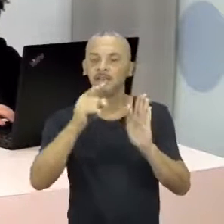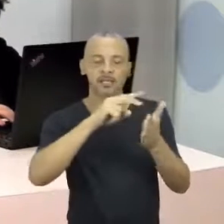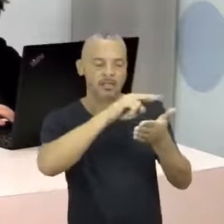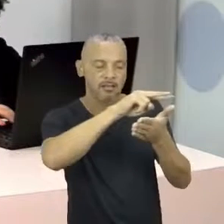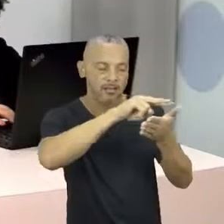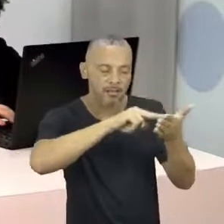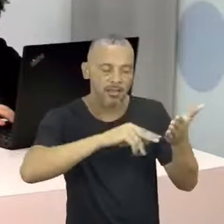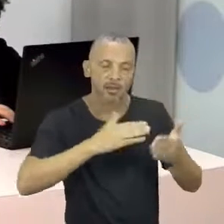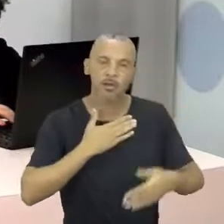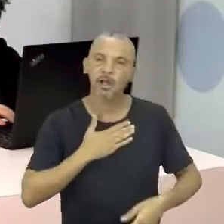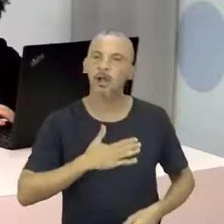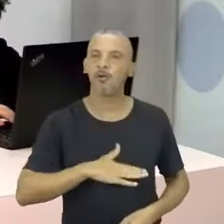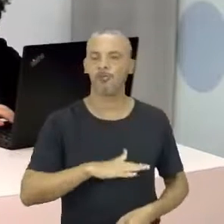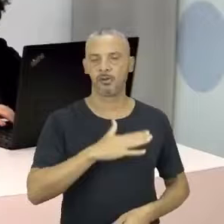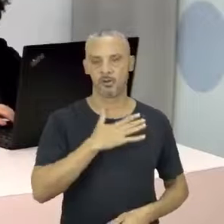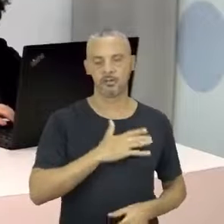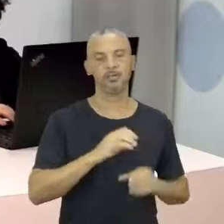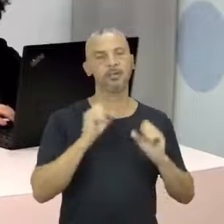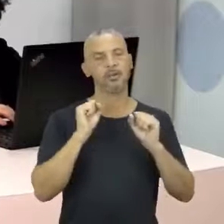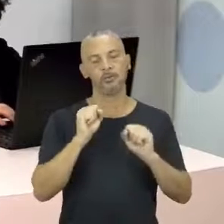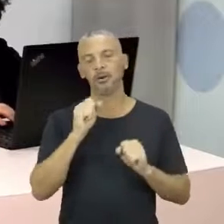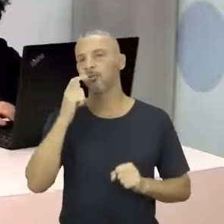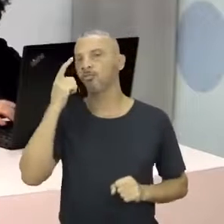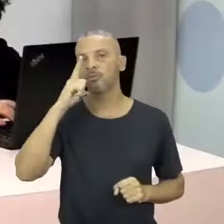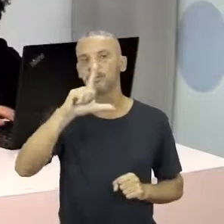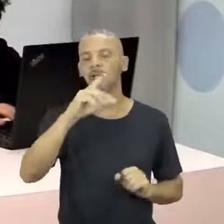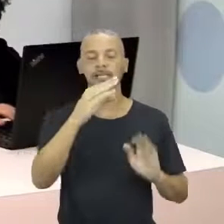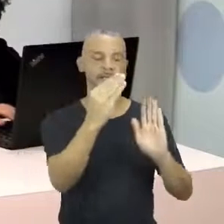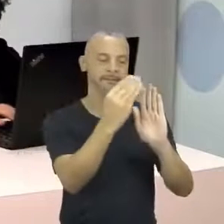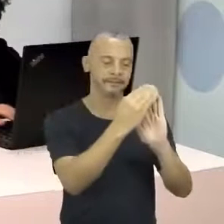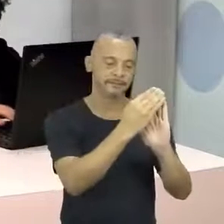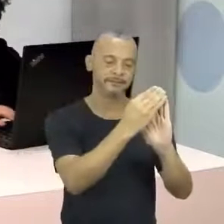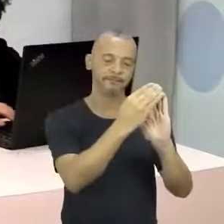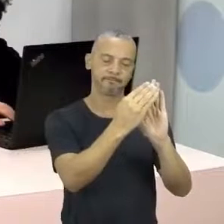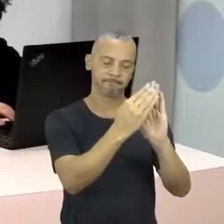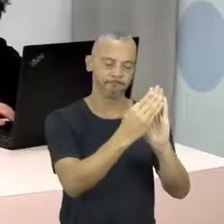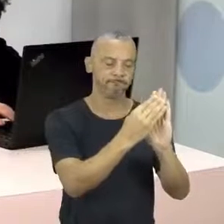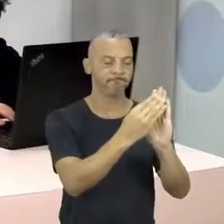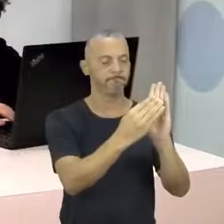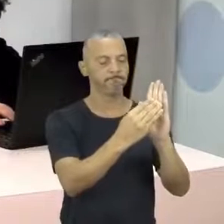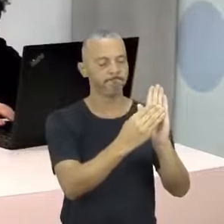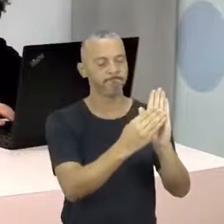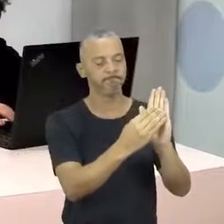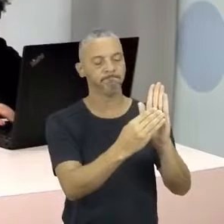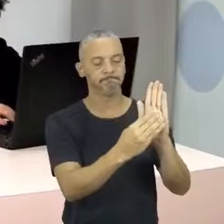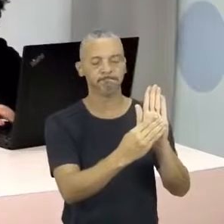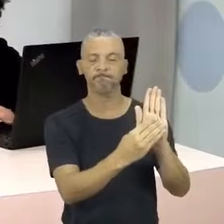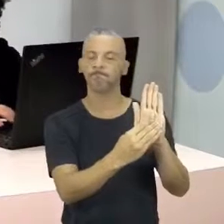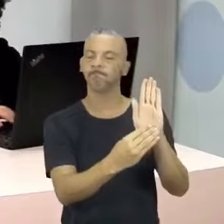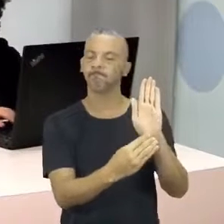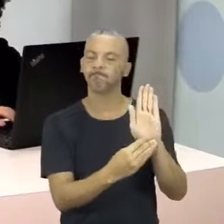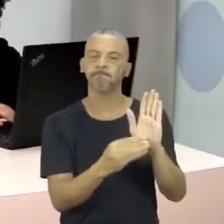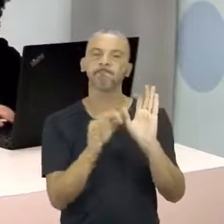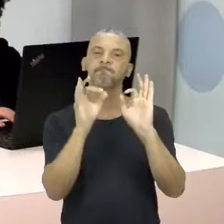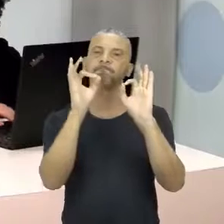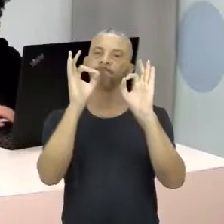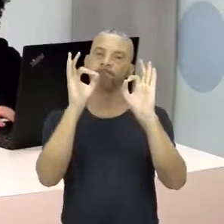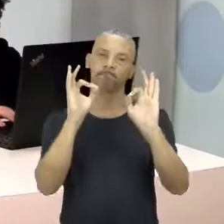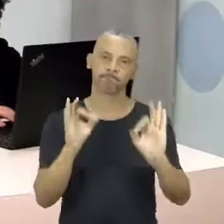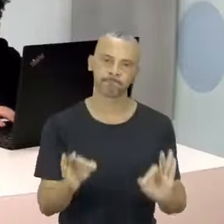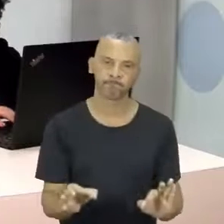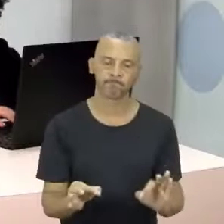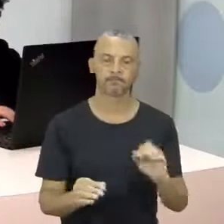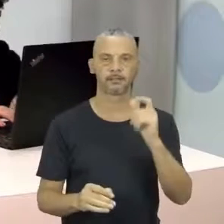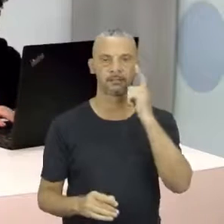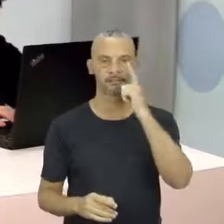para que você possa colocar os dados reais, dados que você colocou, que você